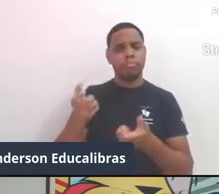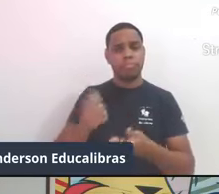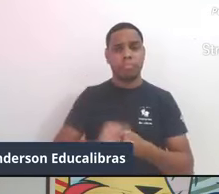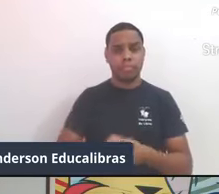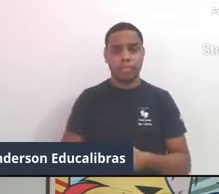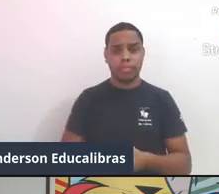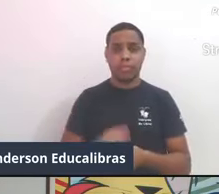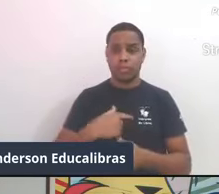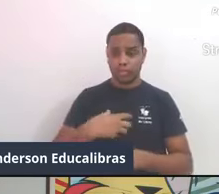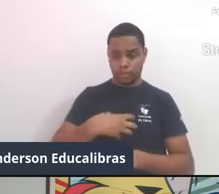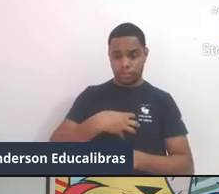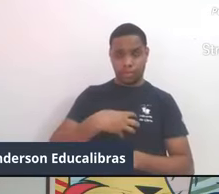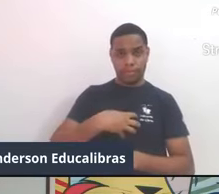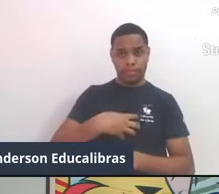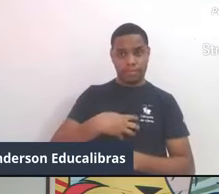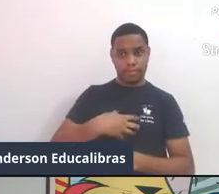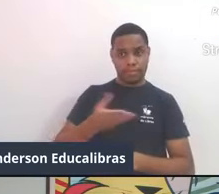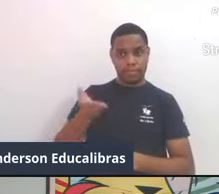posição, uma postura,